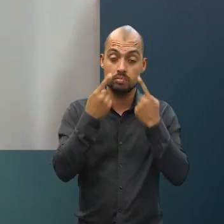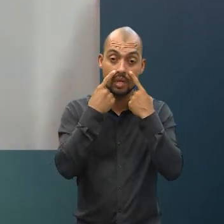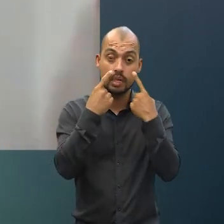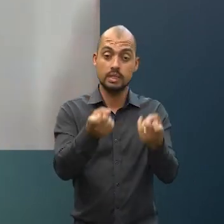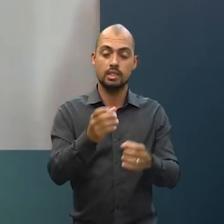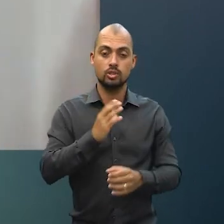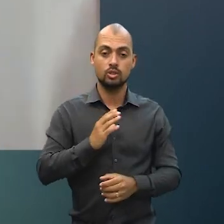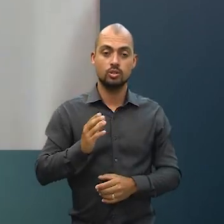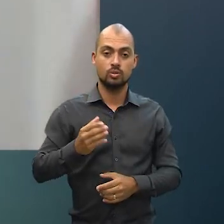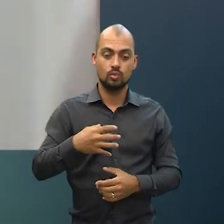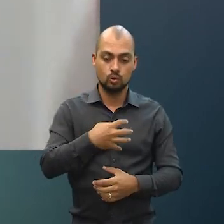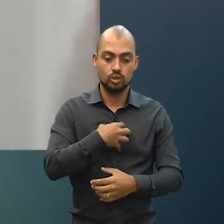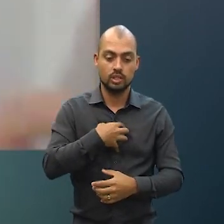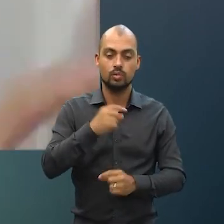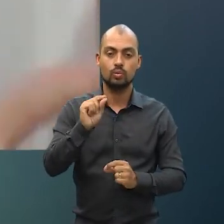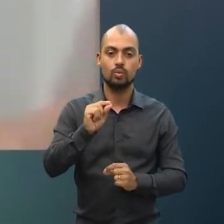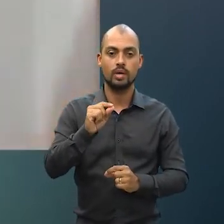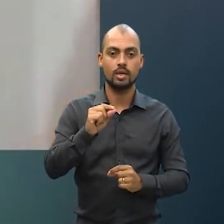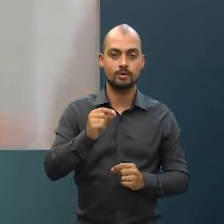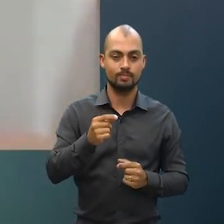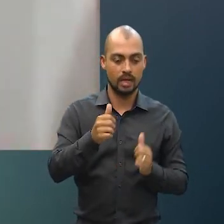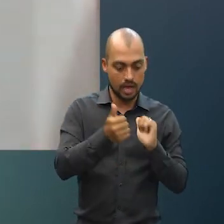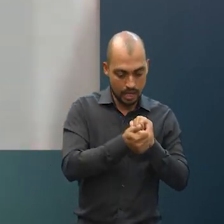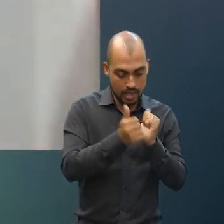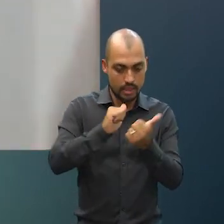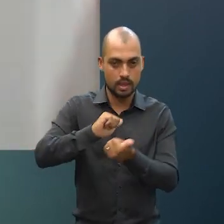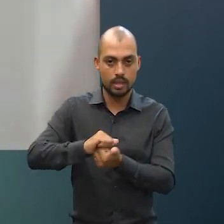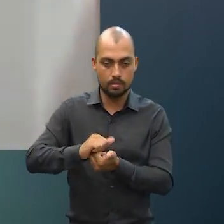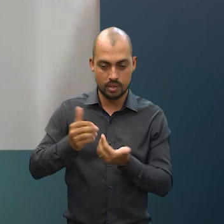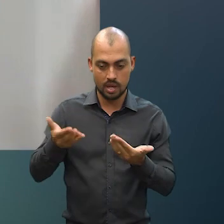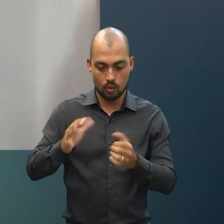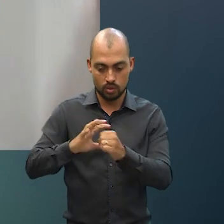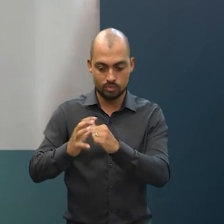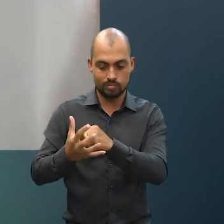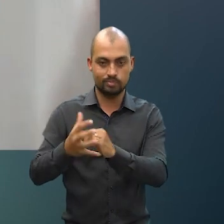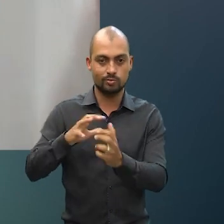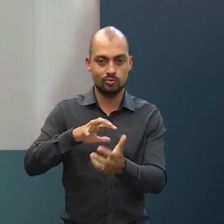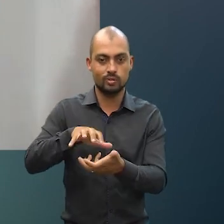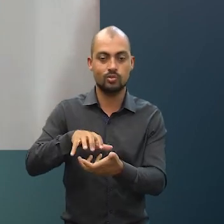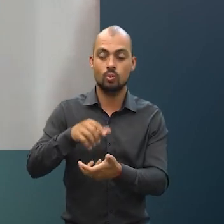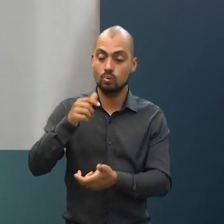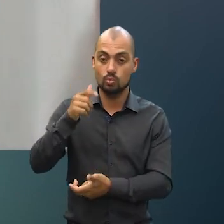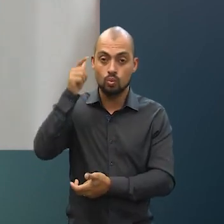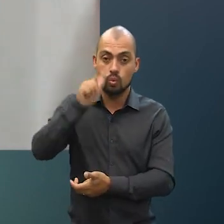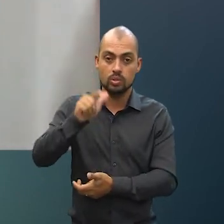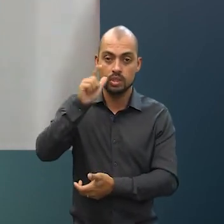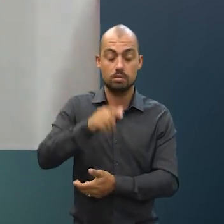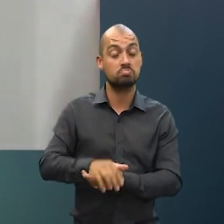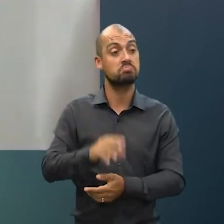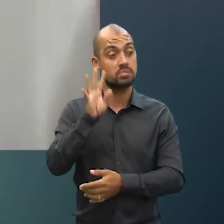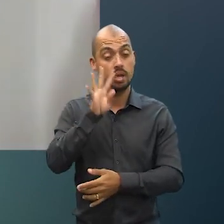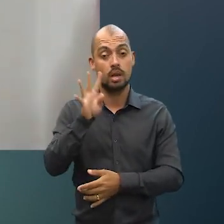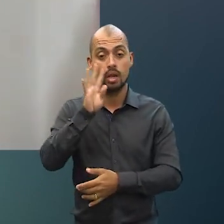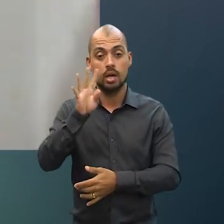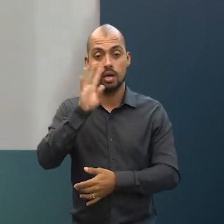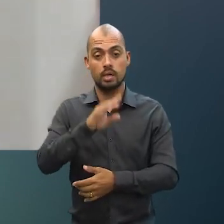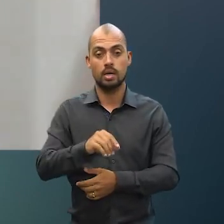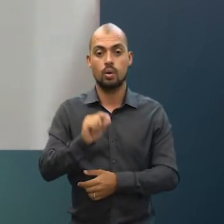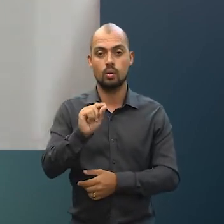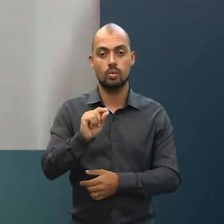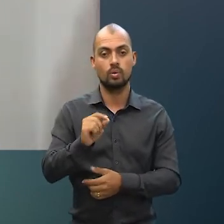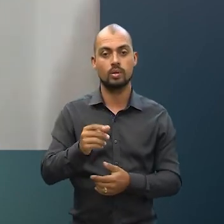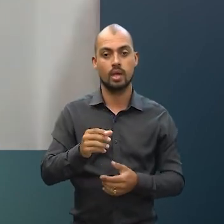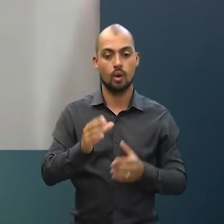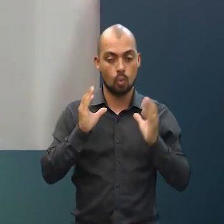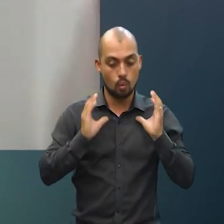que eles encontraram de se adaptar a esse contexto de crise que a gente está fazendo. O que é muito legal nesse tipo de